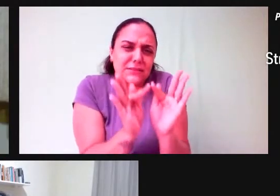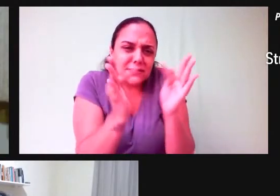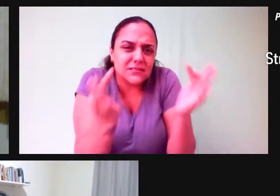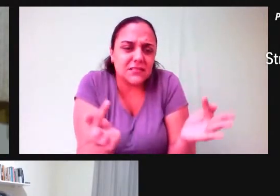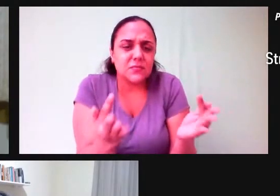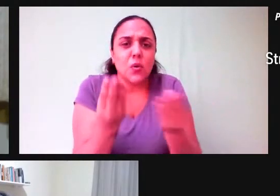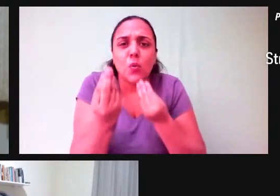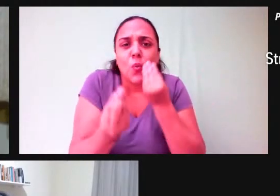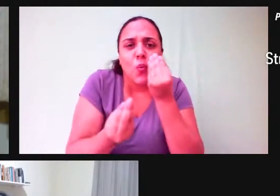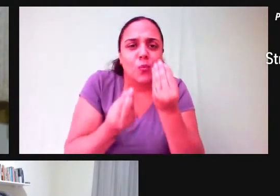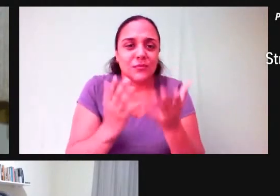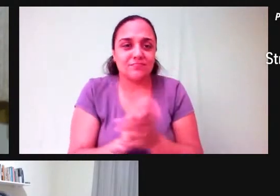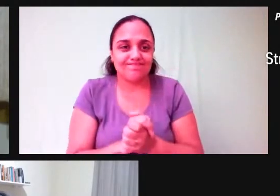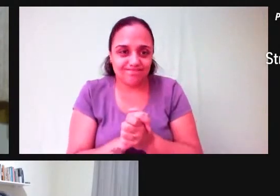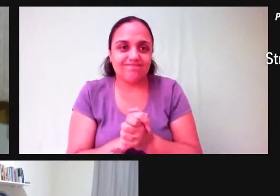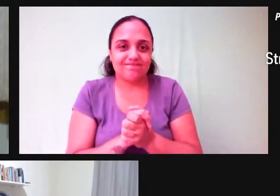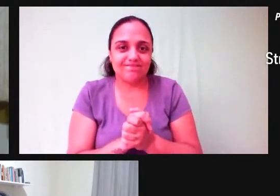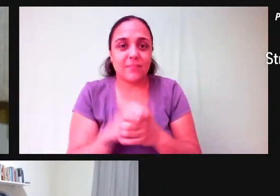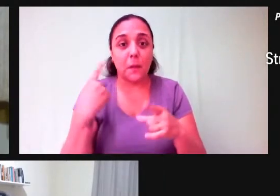uma restrição